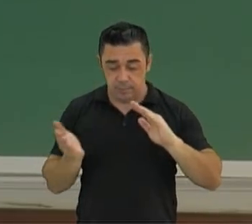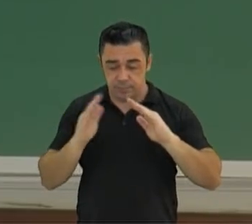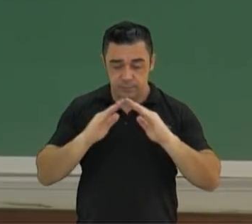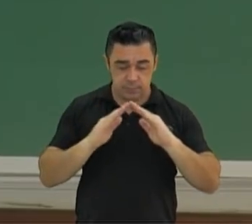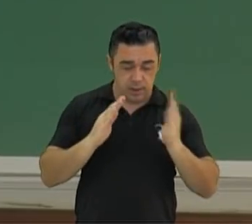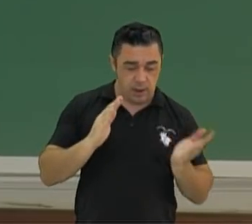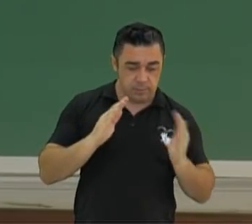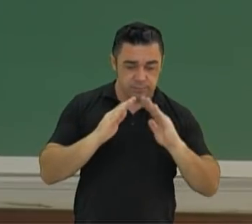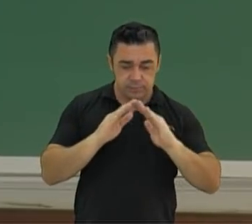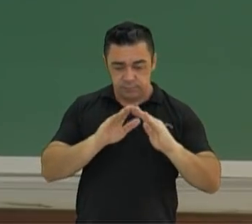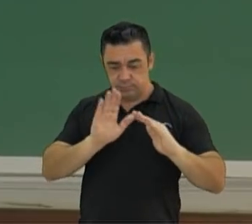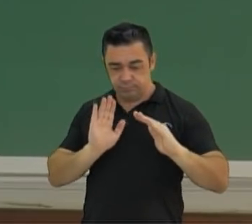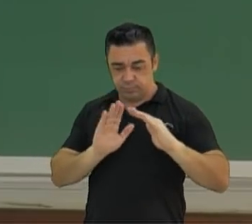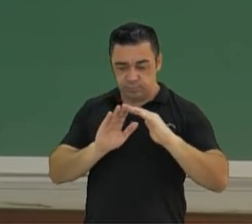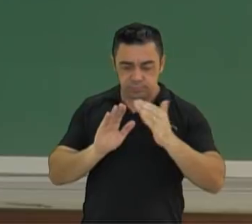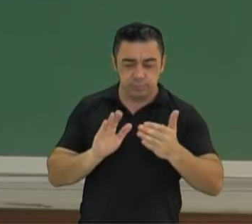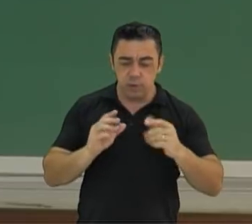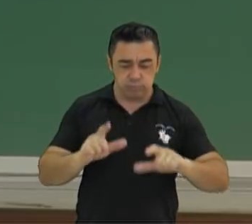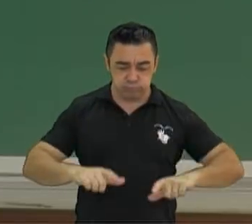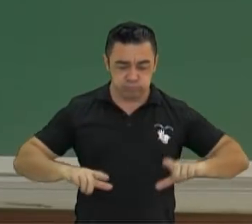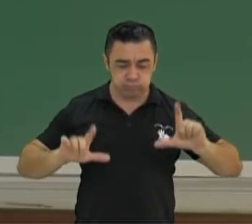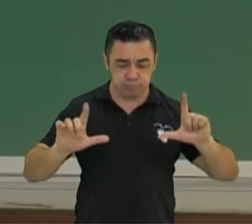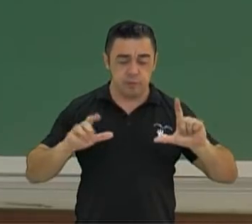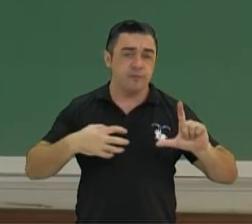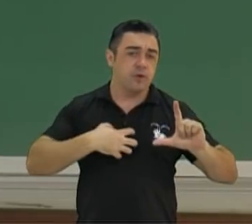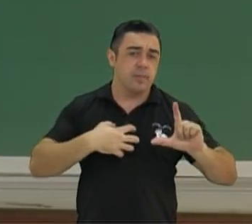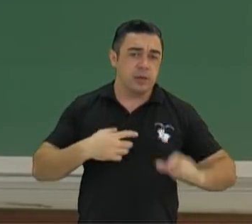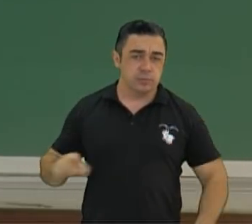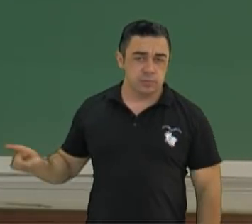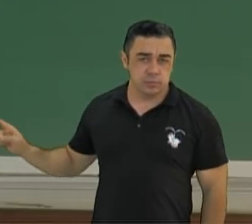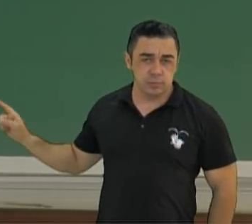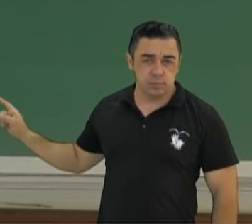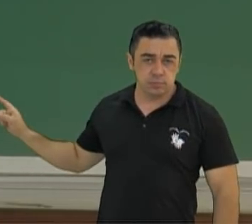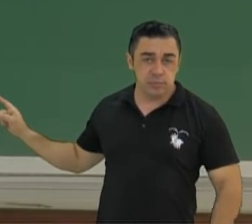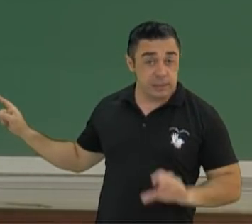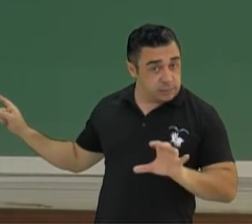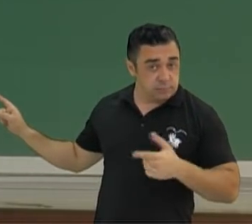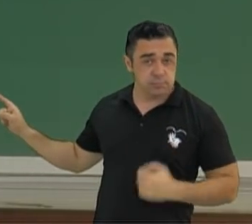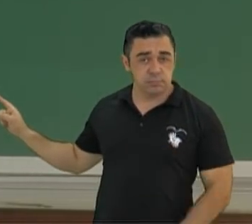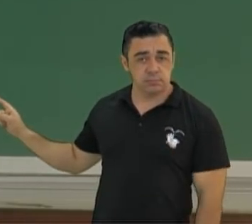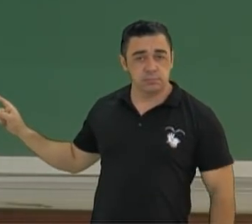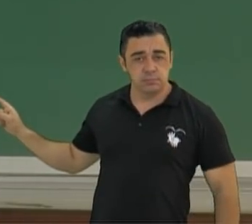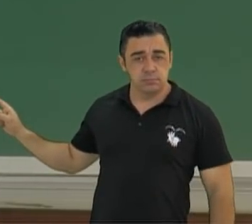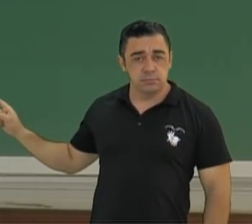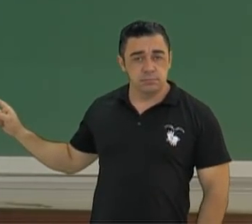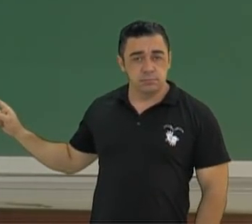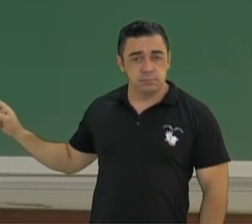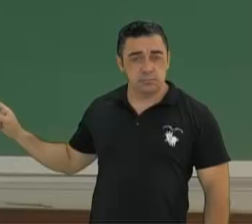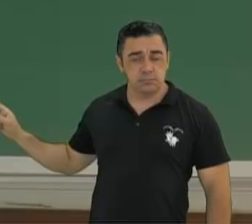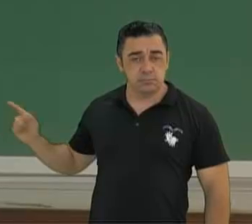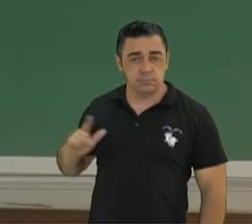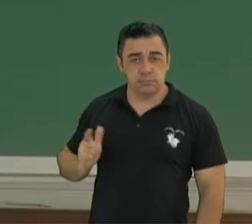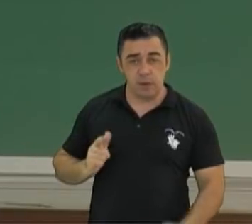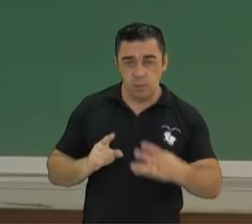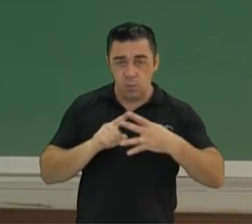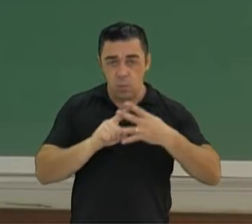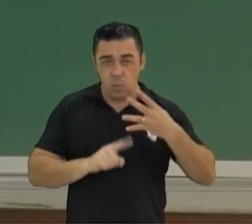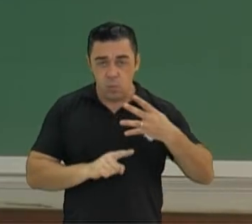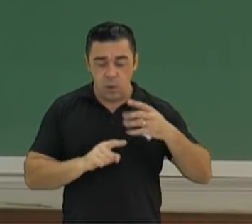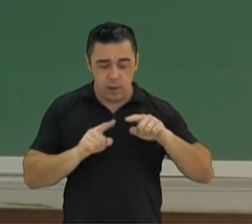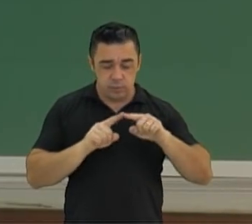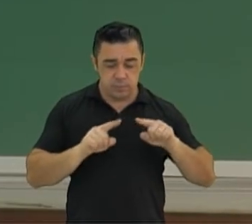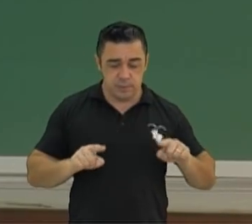e desmontar, como que ela vai ficar? Ó? Ela vai ficar assim. A nossa pirâmide com 4